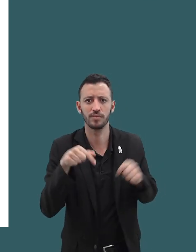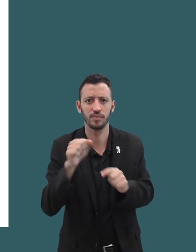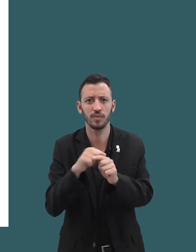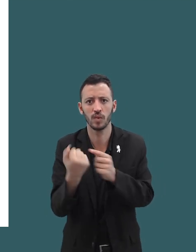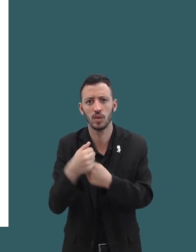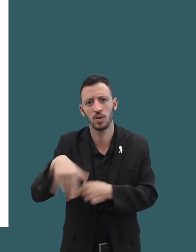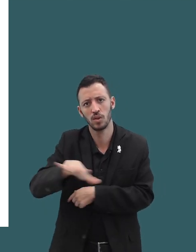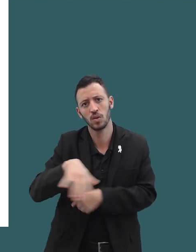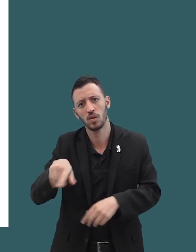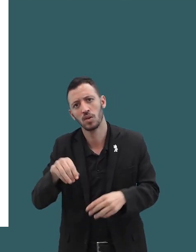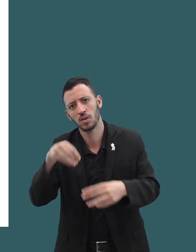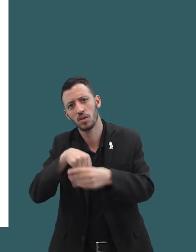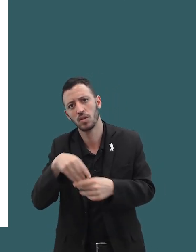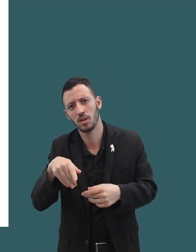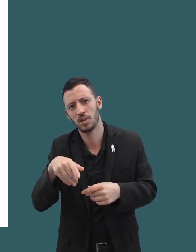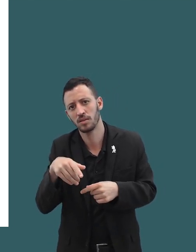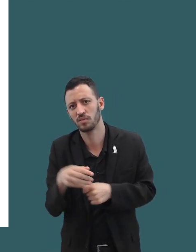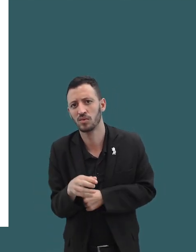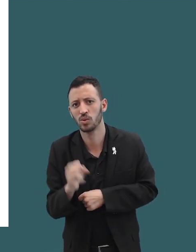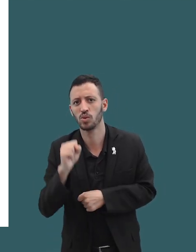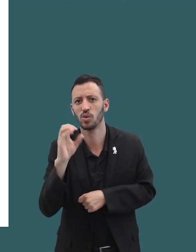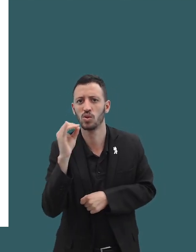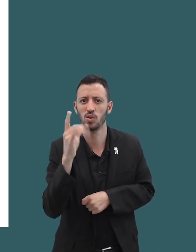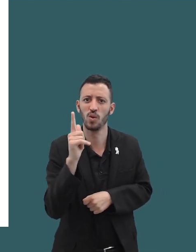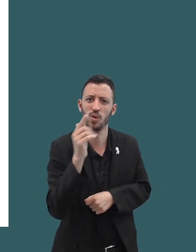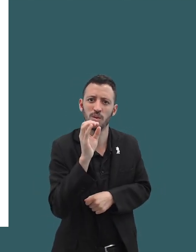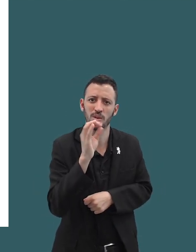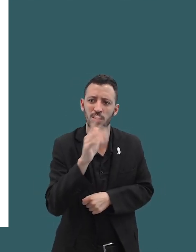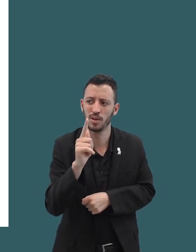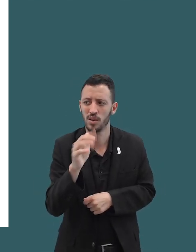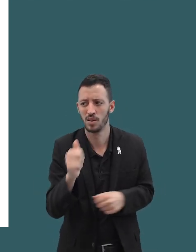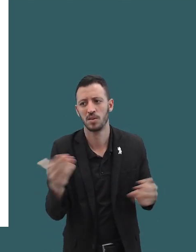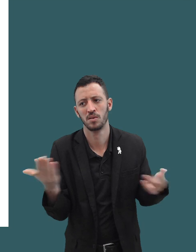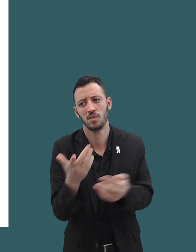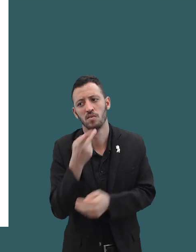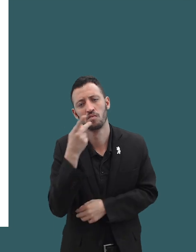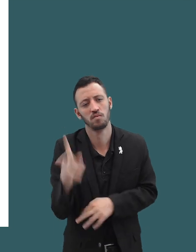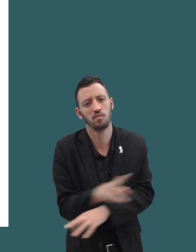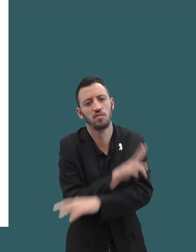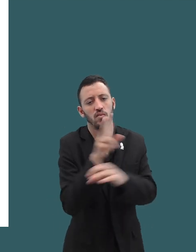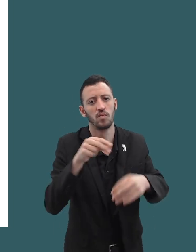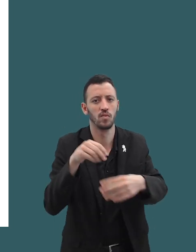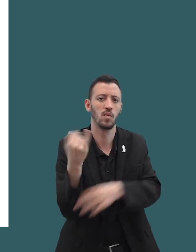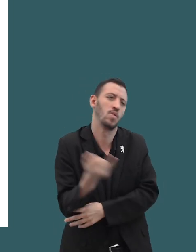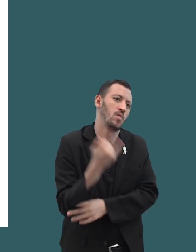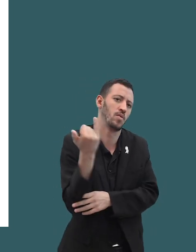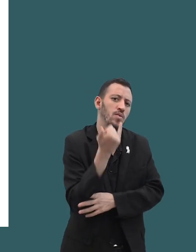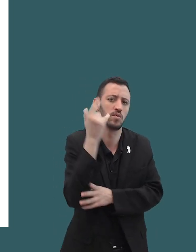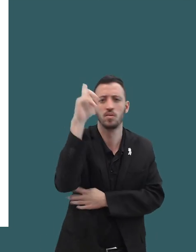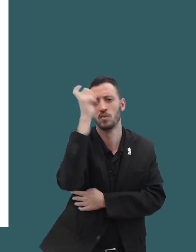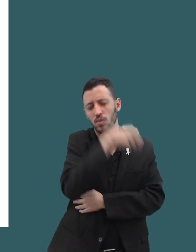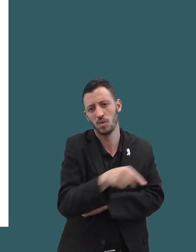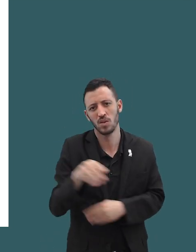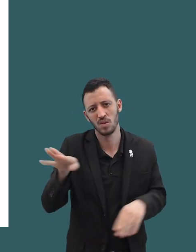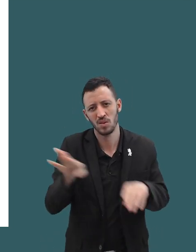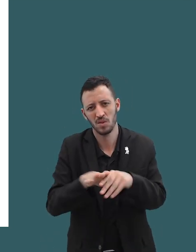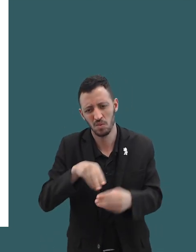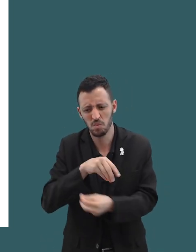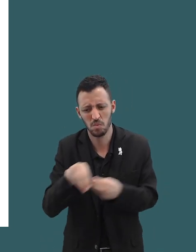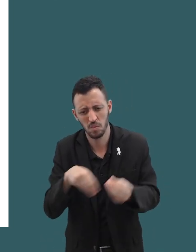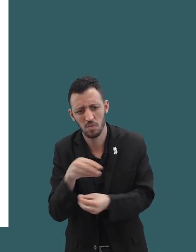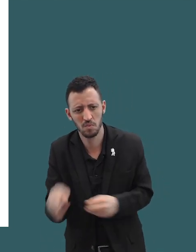sociólogo, economista do Instituto de Geociência da Unicamp, onde eu fiz meus postdoc, que fala sobre a importância e dificuldade de